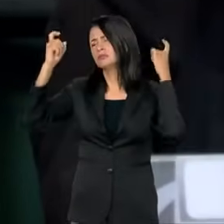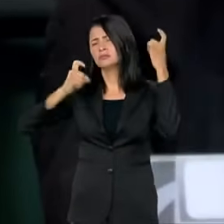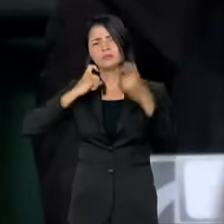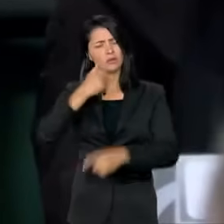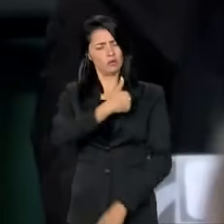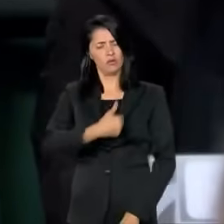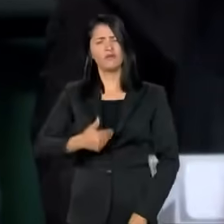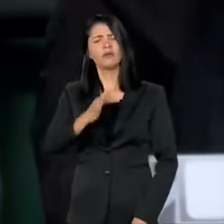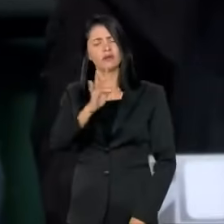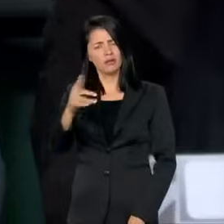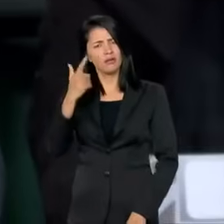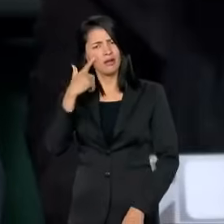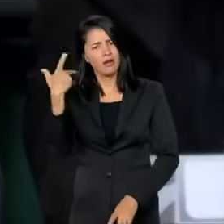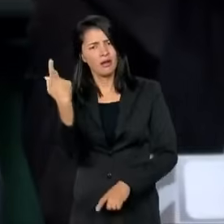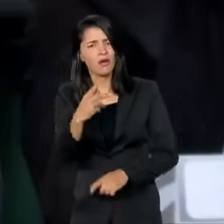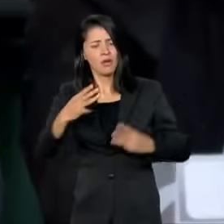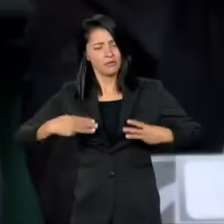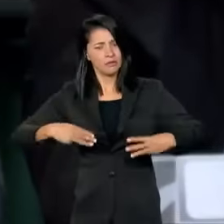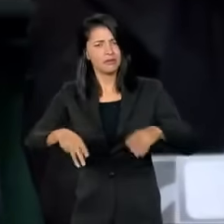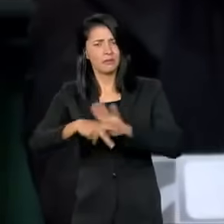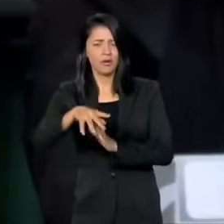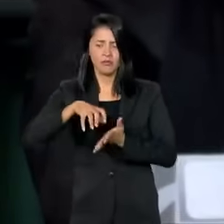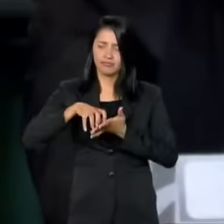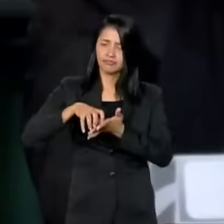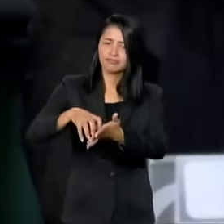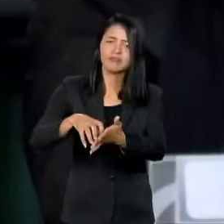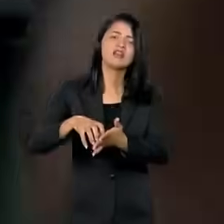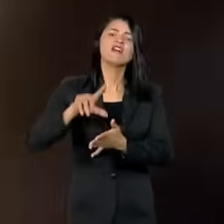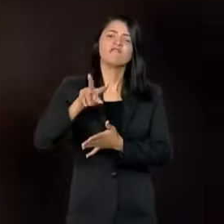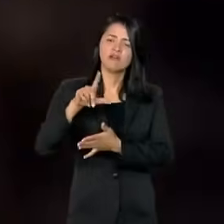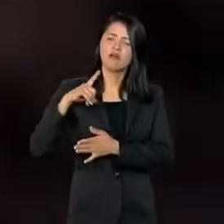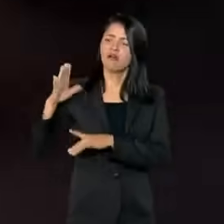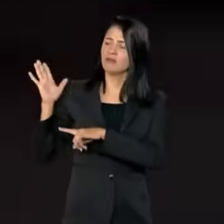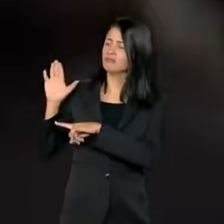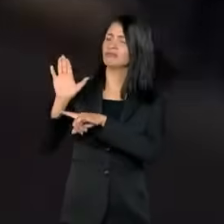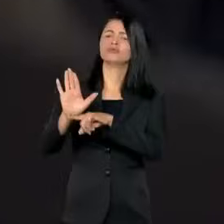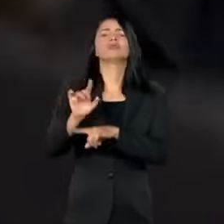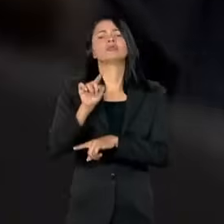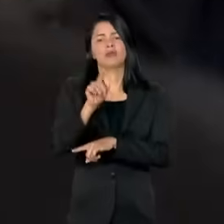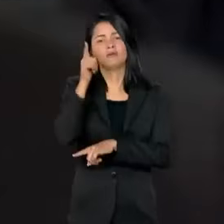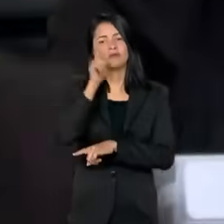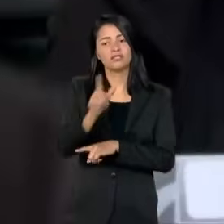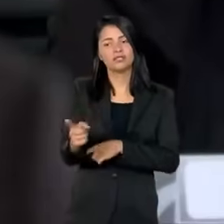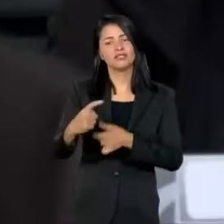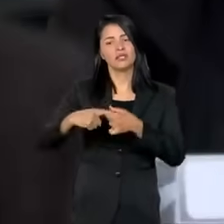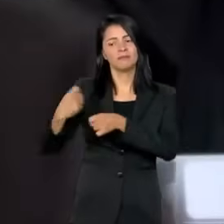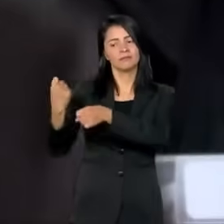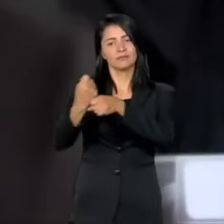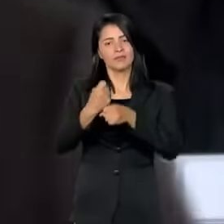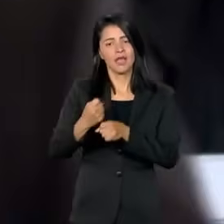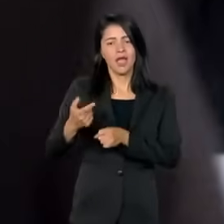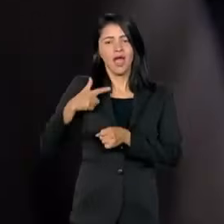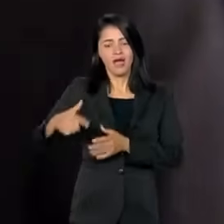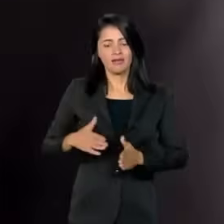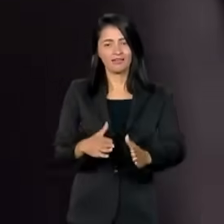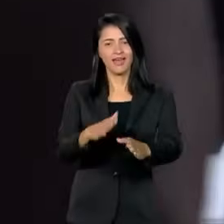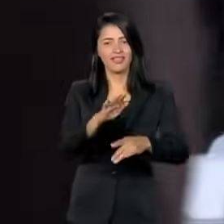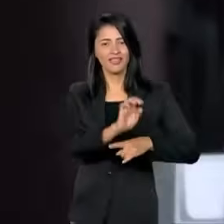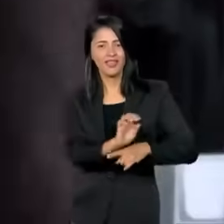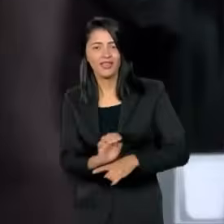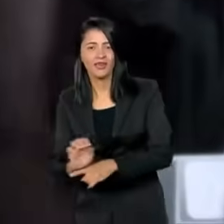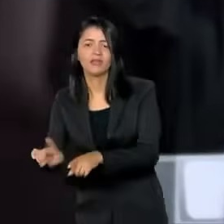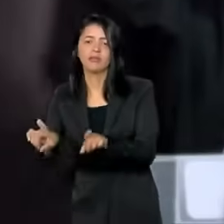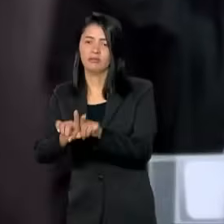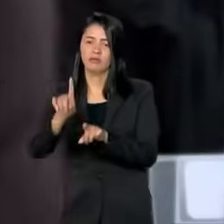governo federal, através do Ministério do Transporte, vai ajudar a você a recuperar as estradas estaduais, porque